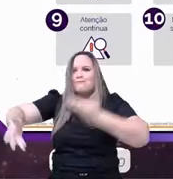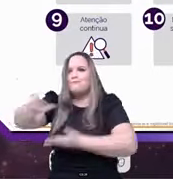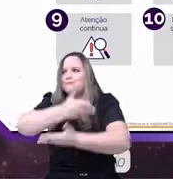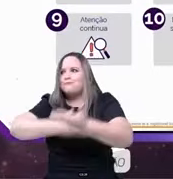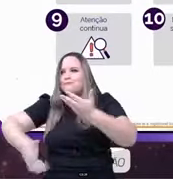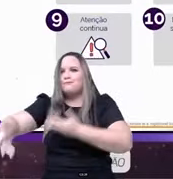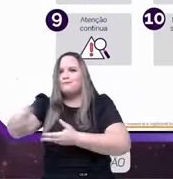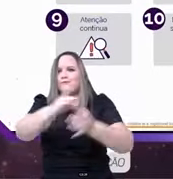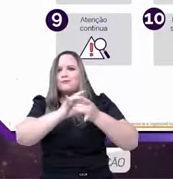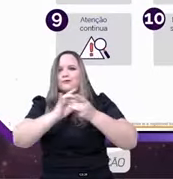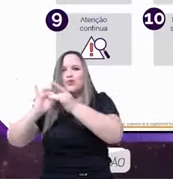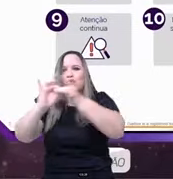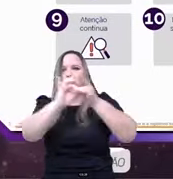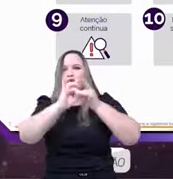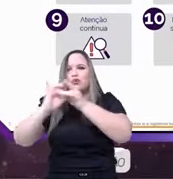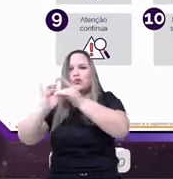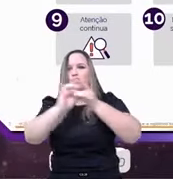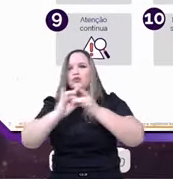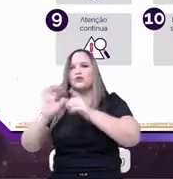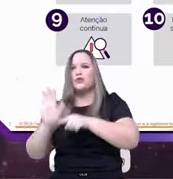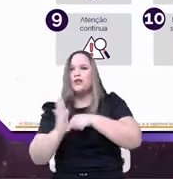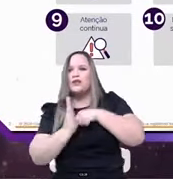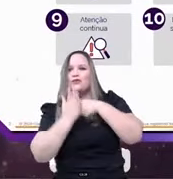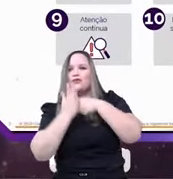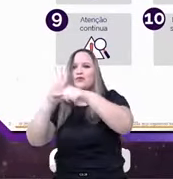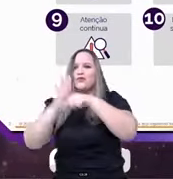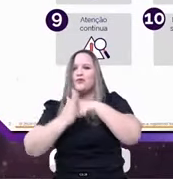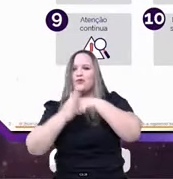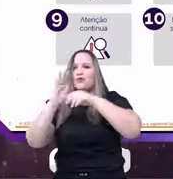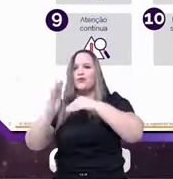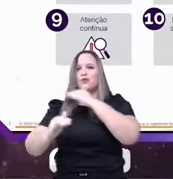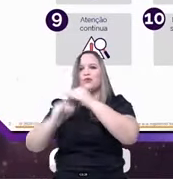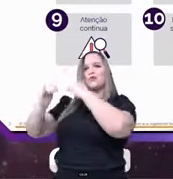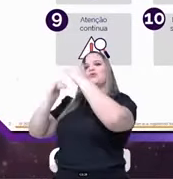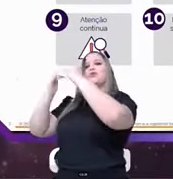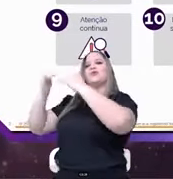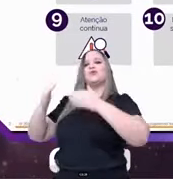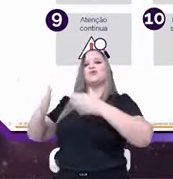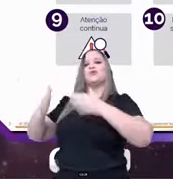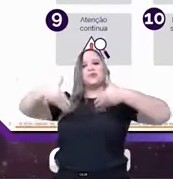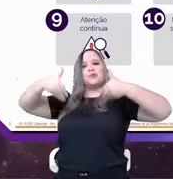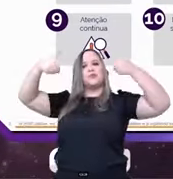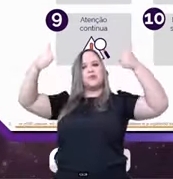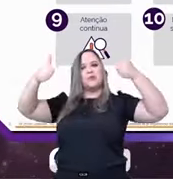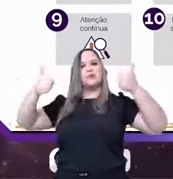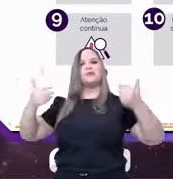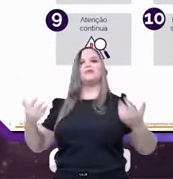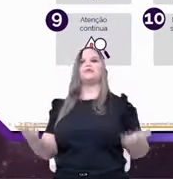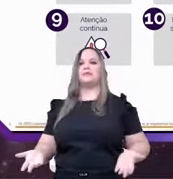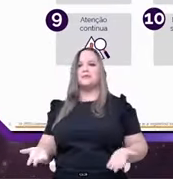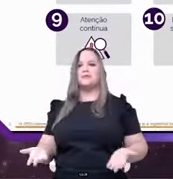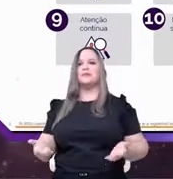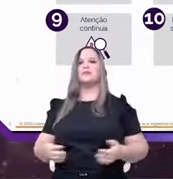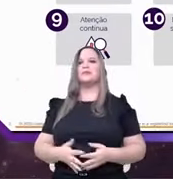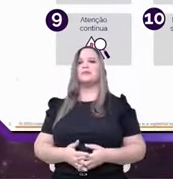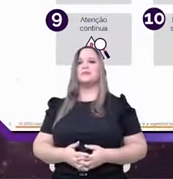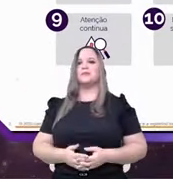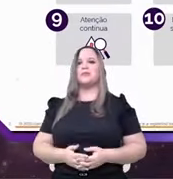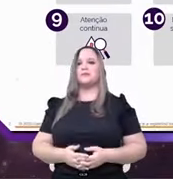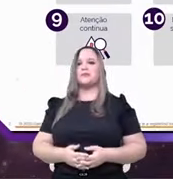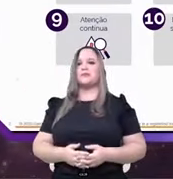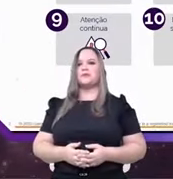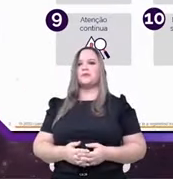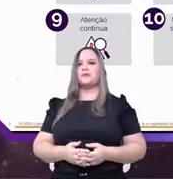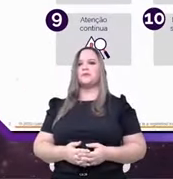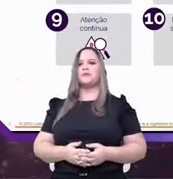Software funcionando, entregas funcionando, produto funcionando. Seja qual for a minha entrega. E o que eu vou falar um pouco mais, as